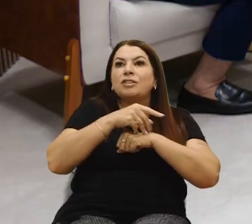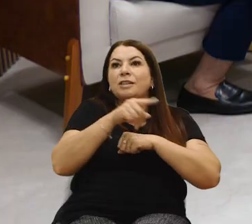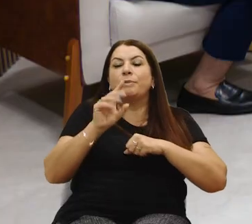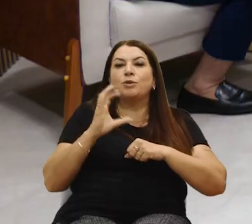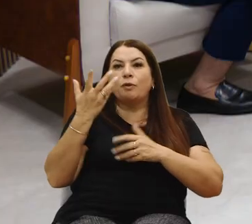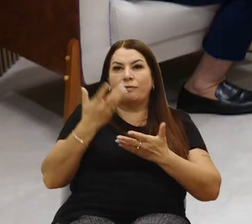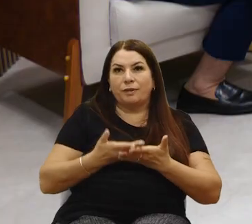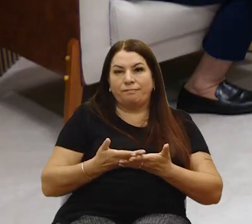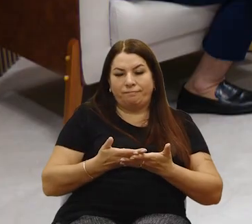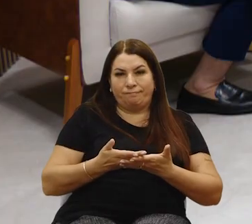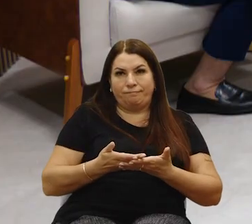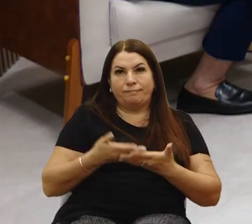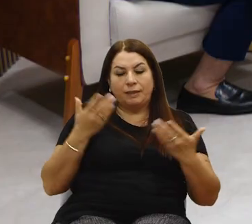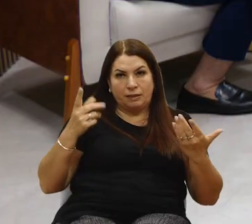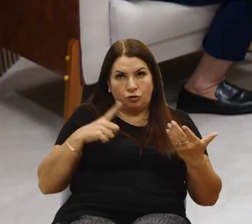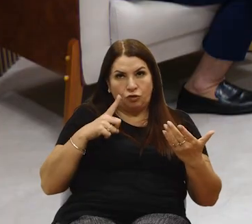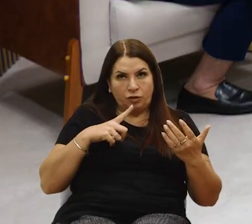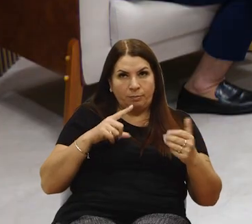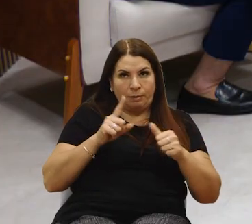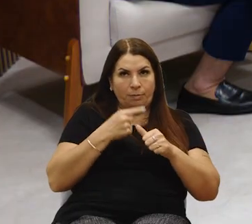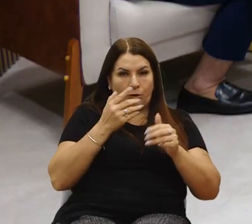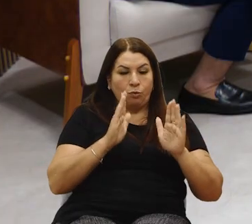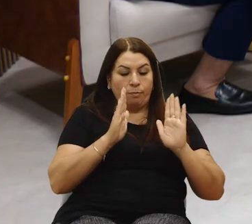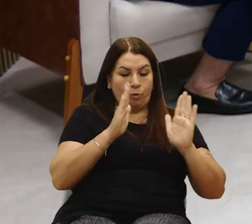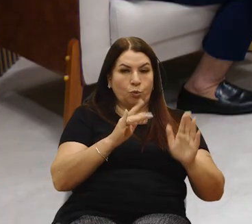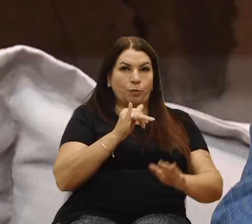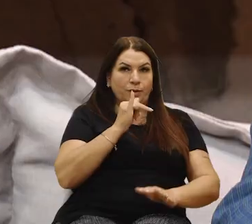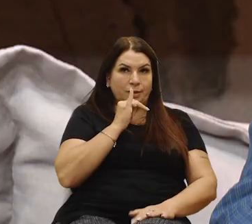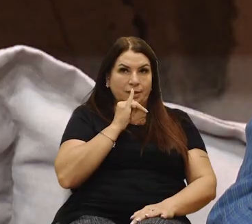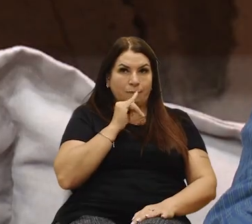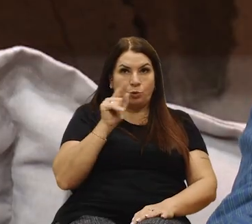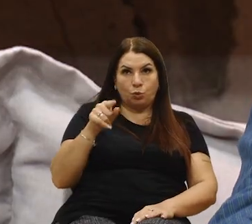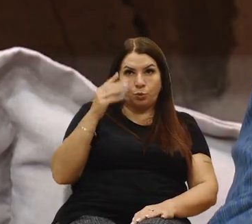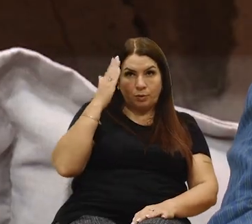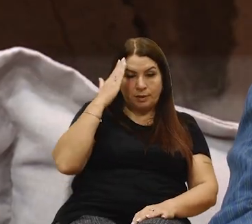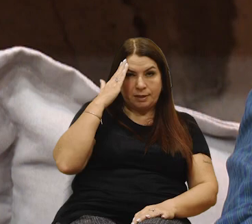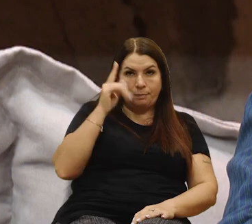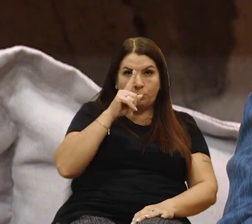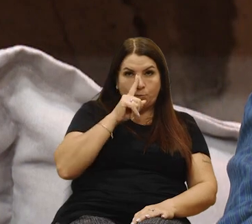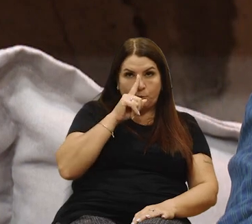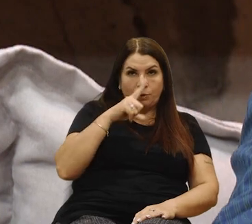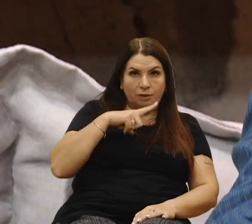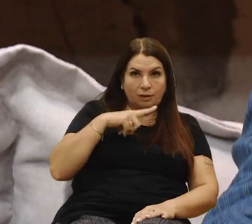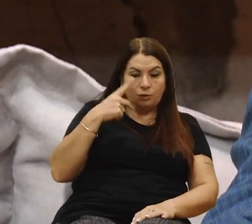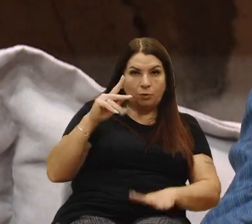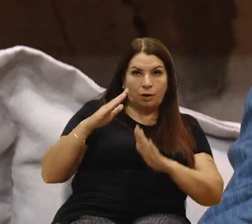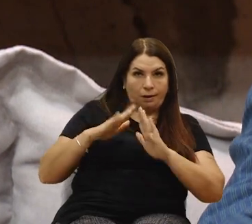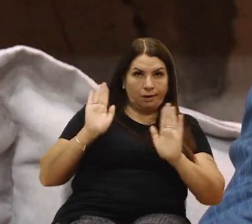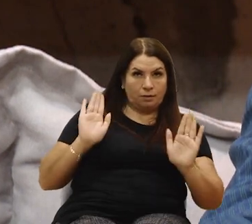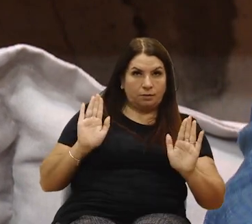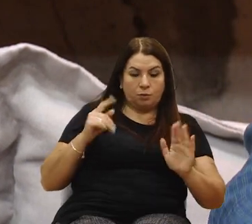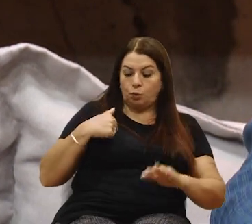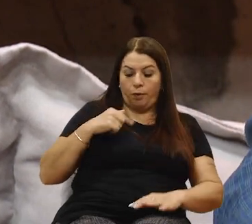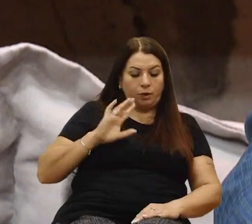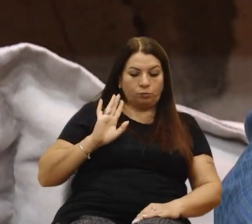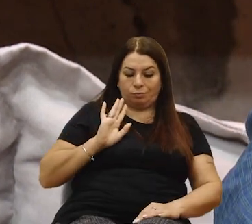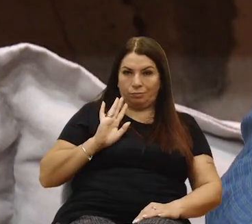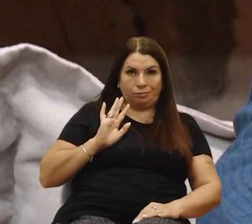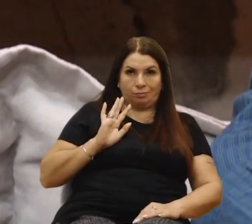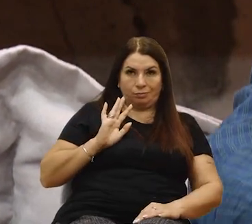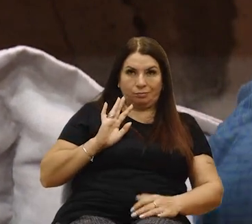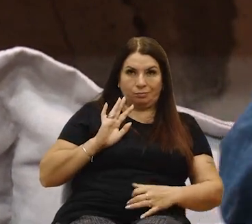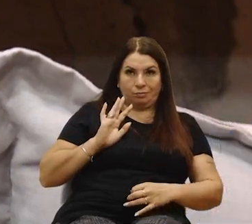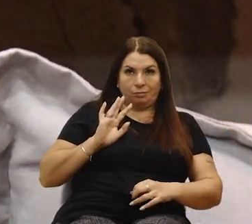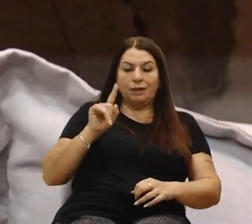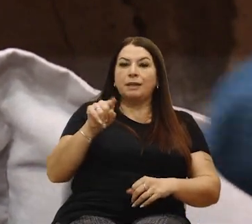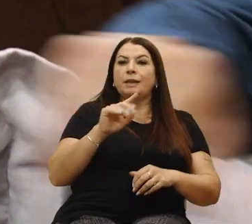Vânia? Assim, Vânia, no primeiro bloco eu te dei o exemplo que é tu que sabe os riscos que tem na tua casa. Não sou eu. Né?